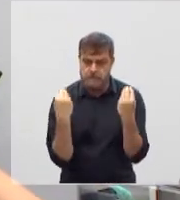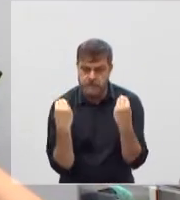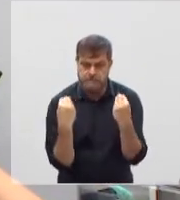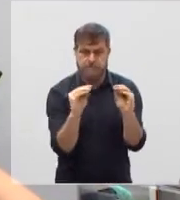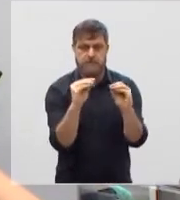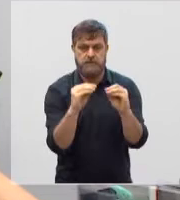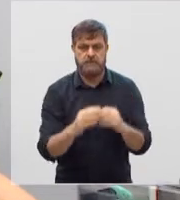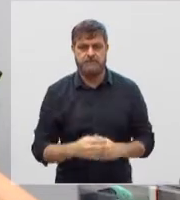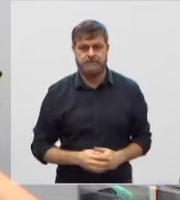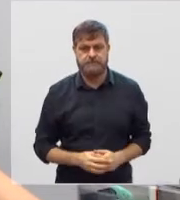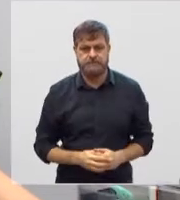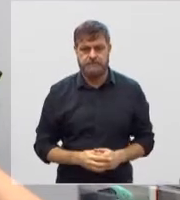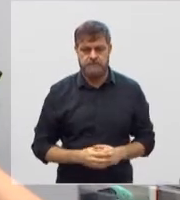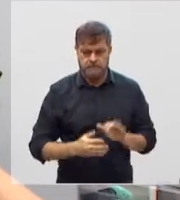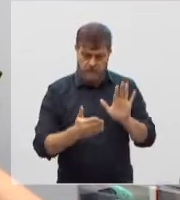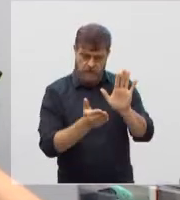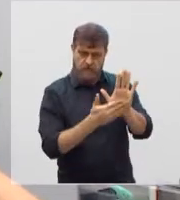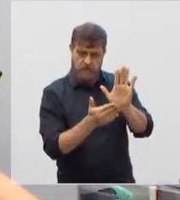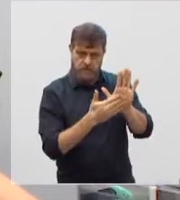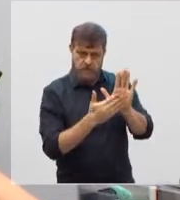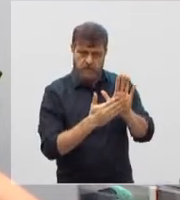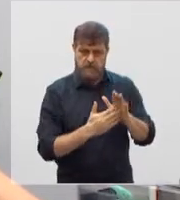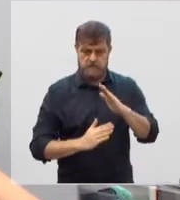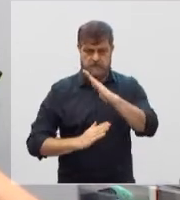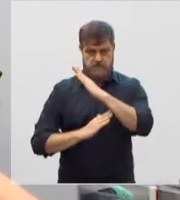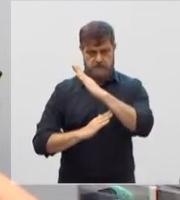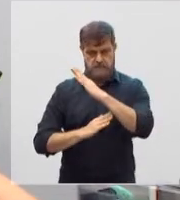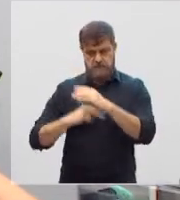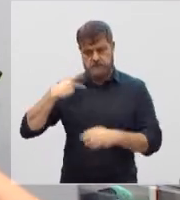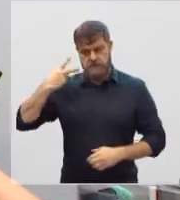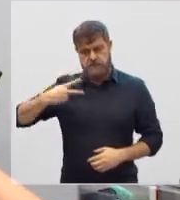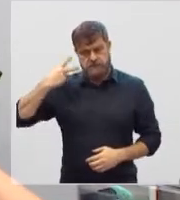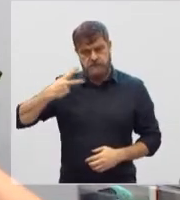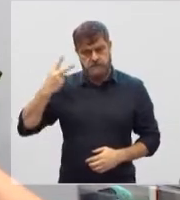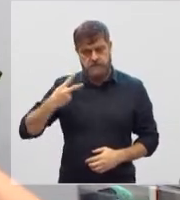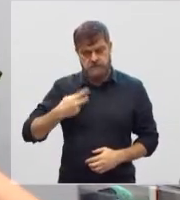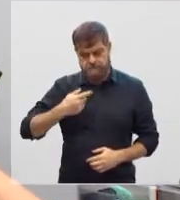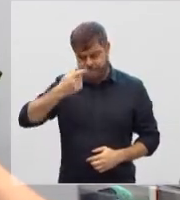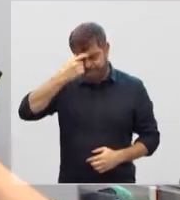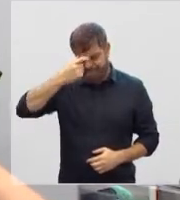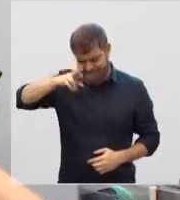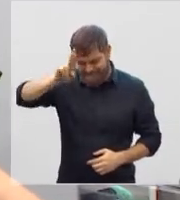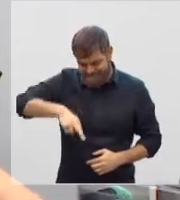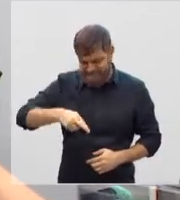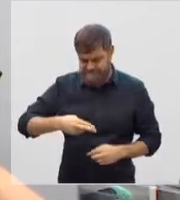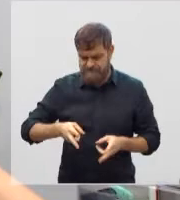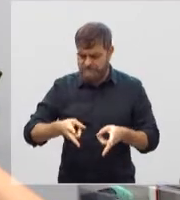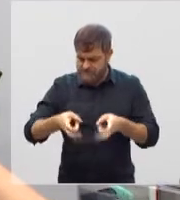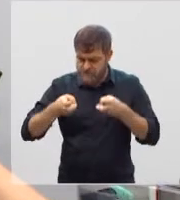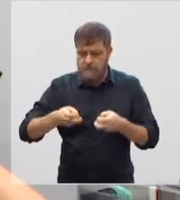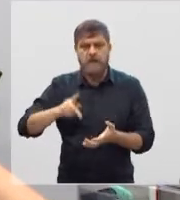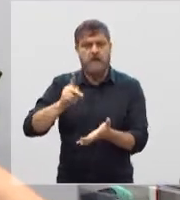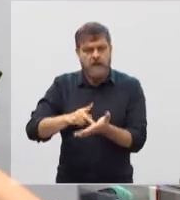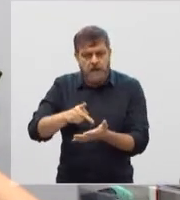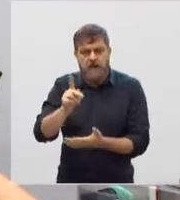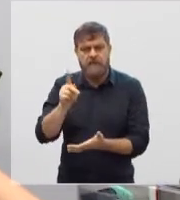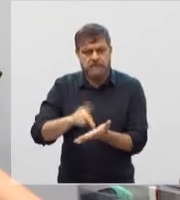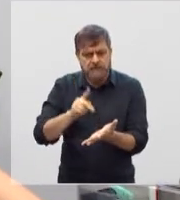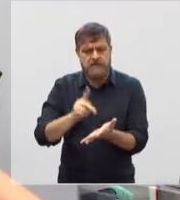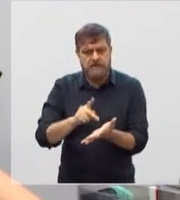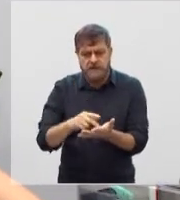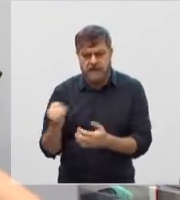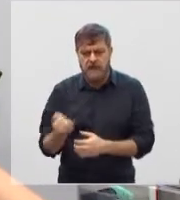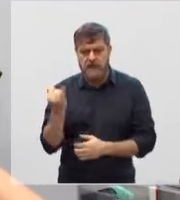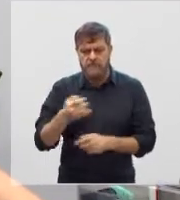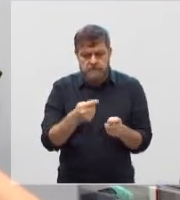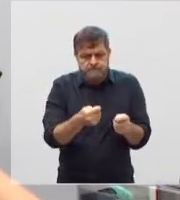entrar no calendário de eventos. Eu apresentei o projeto aqui na casa, os vereadores sensatamente perceber o que era